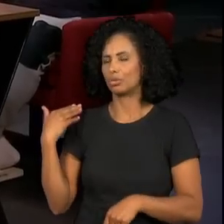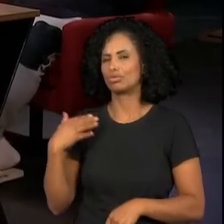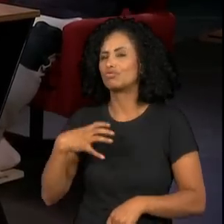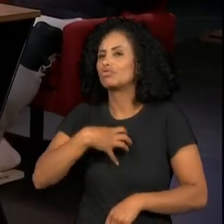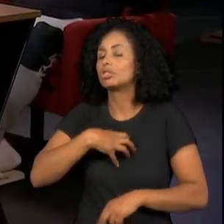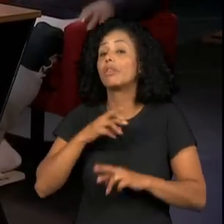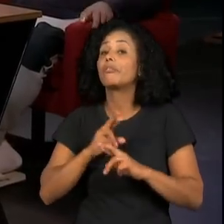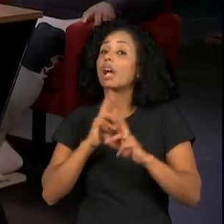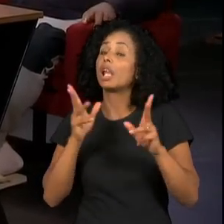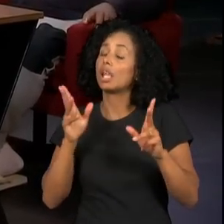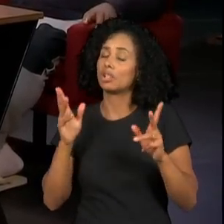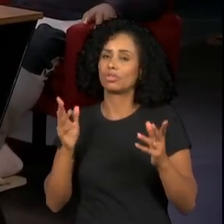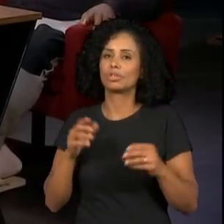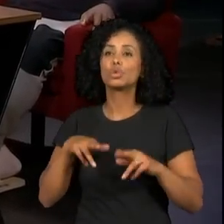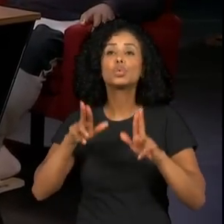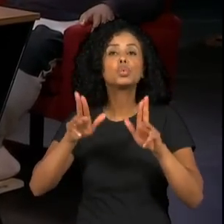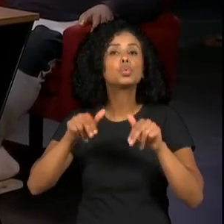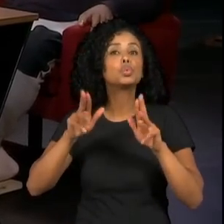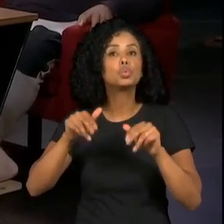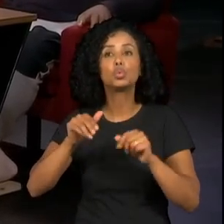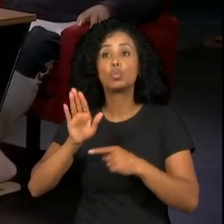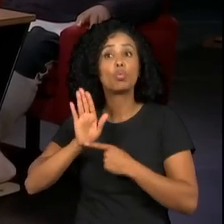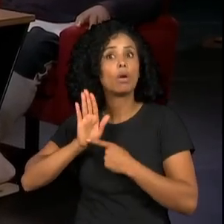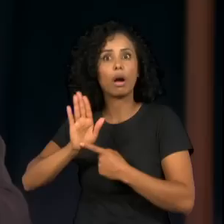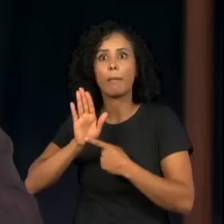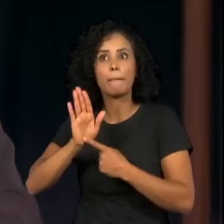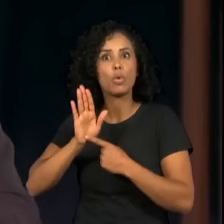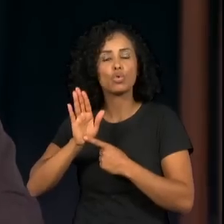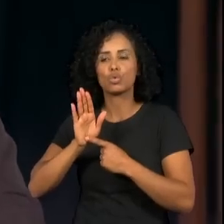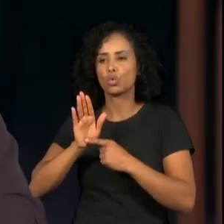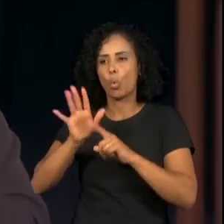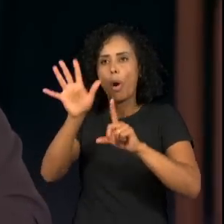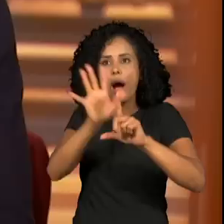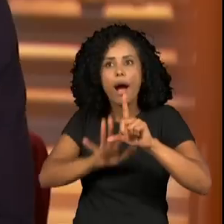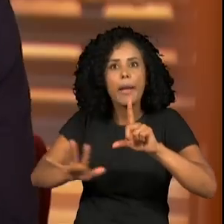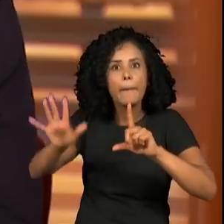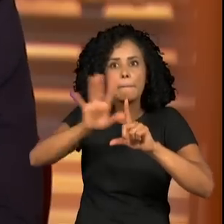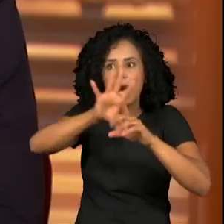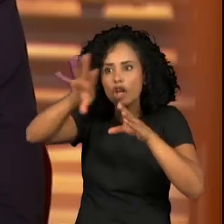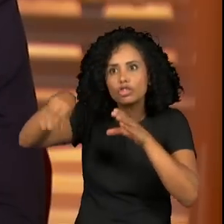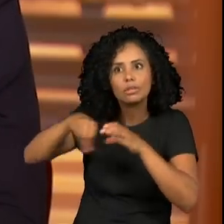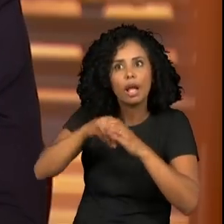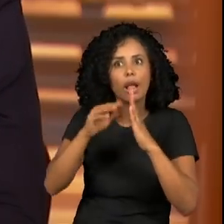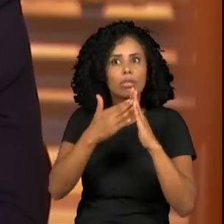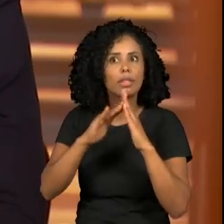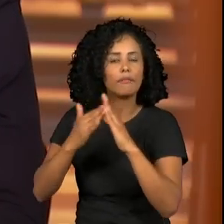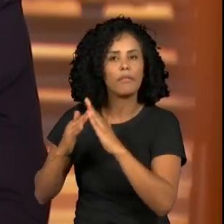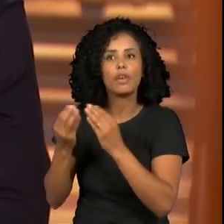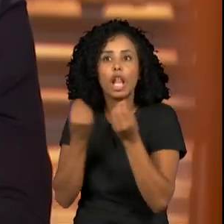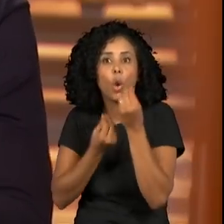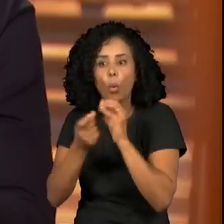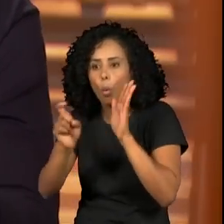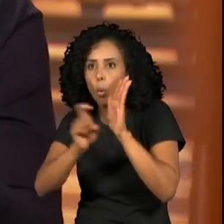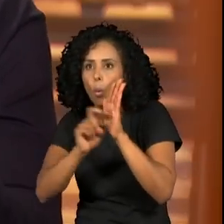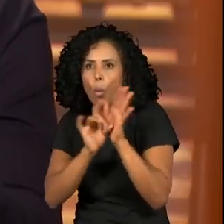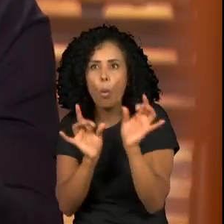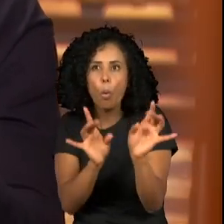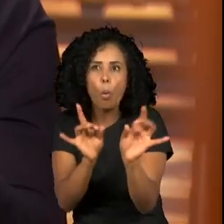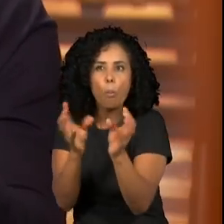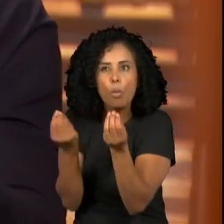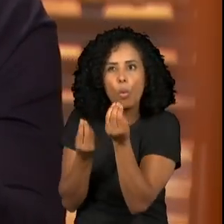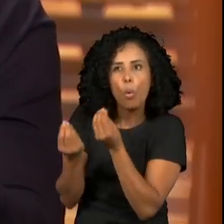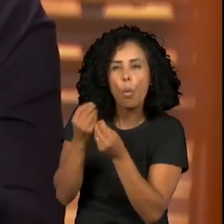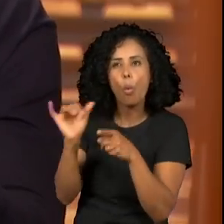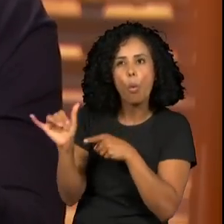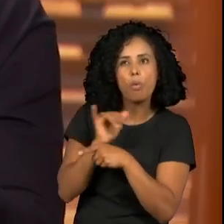nunca, até então, nunca tinha sido mostrado em TV aberta. A imagem de dentro. De dentro. Né? Sabe, tipo, sempre era uma coisa de fora,